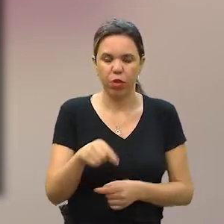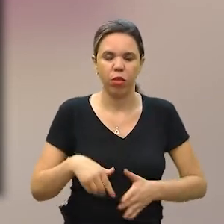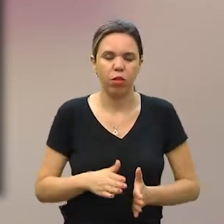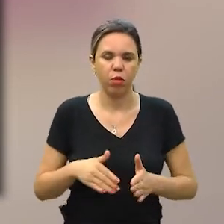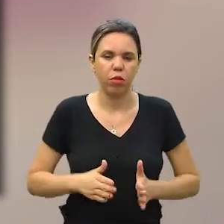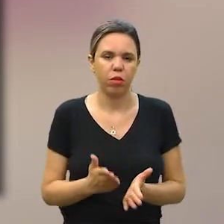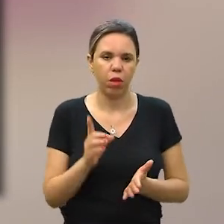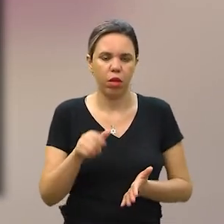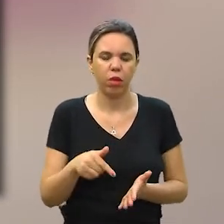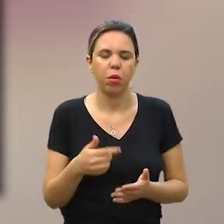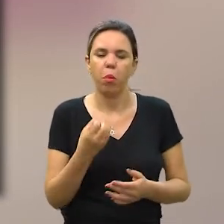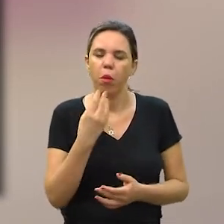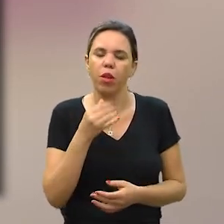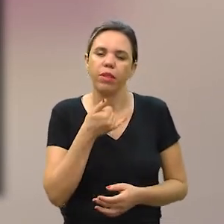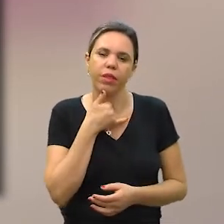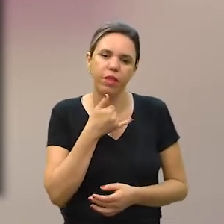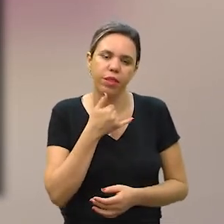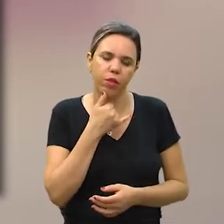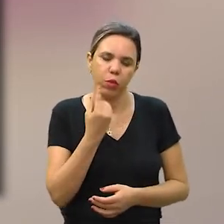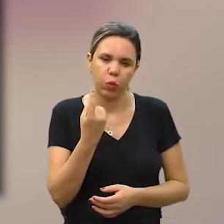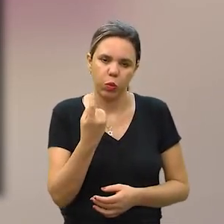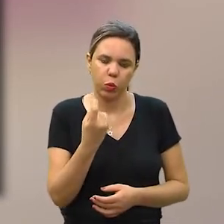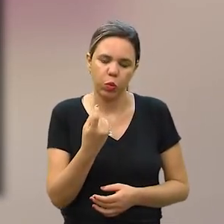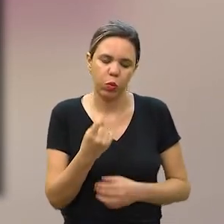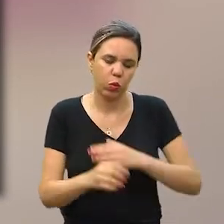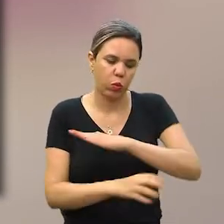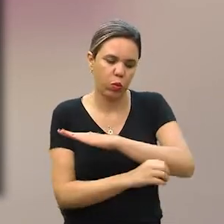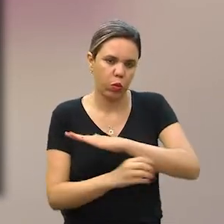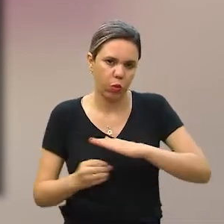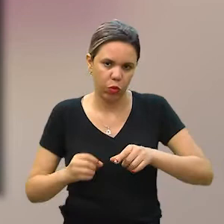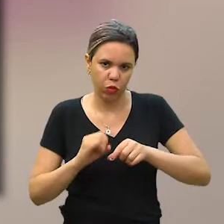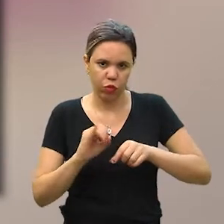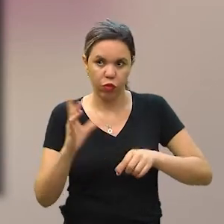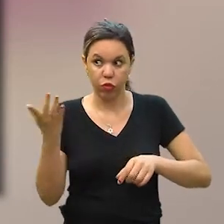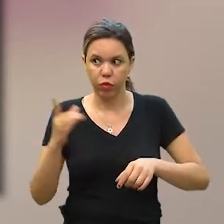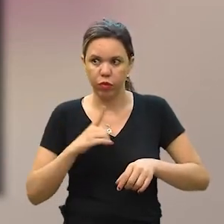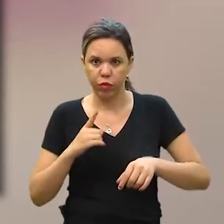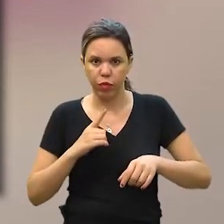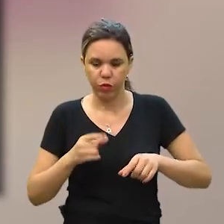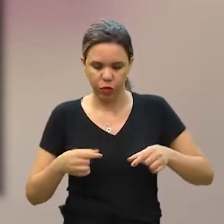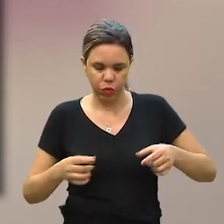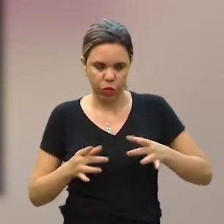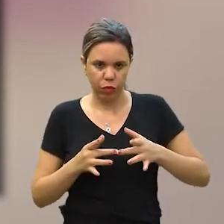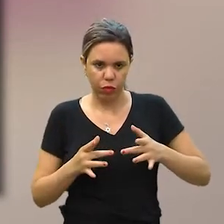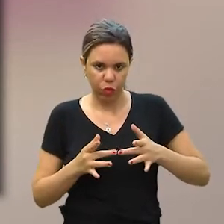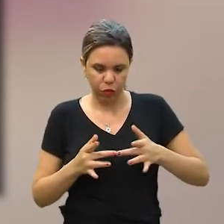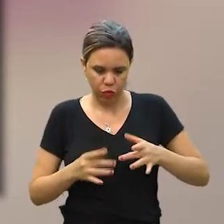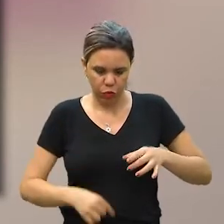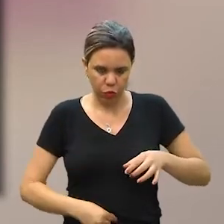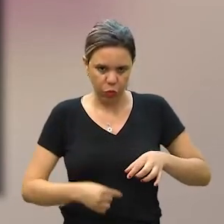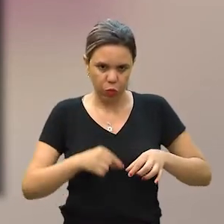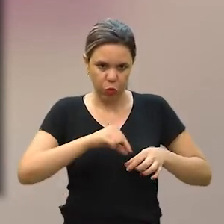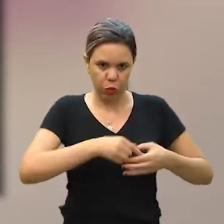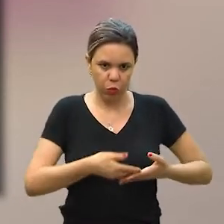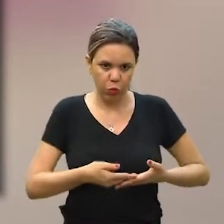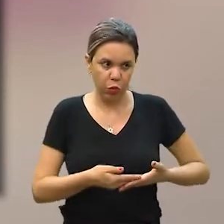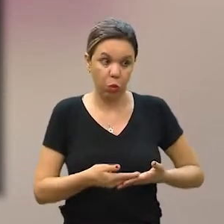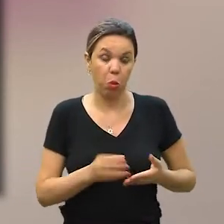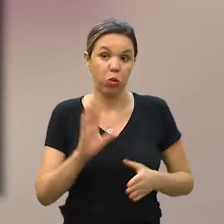é bom que isso seja assim, porque, infelizmente, uma trombose no cordão umbilical leva ao óbito do feto, não